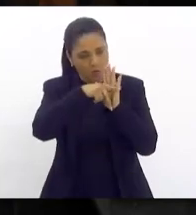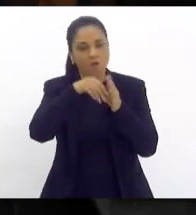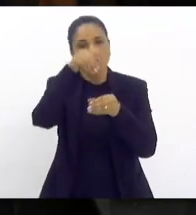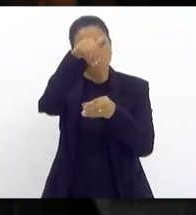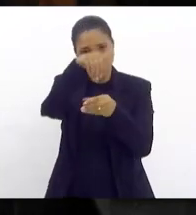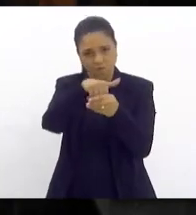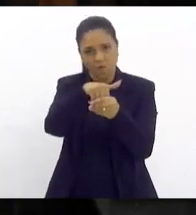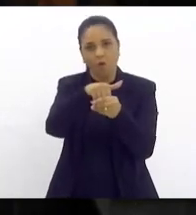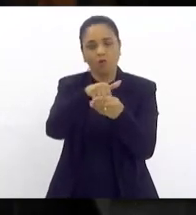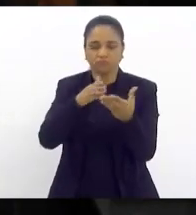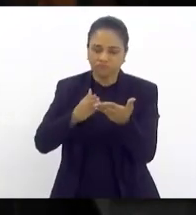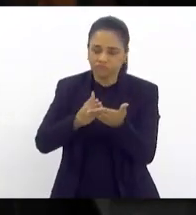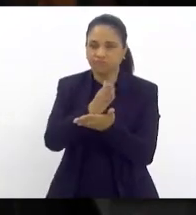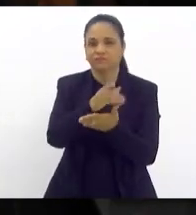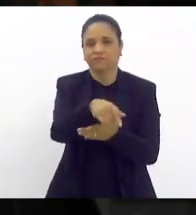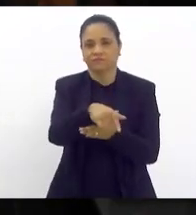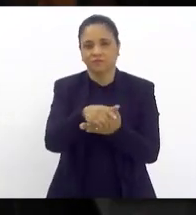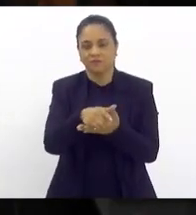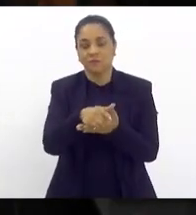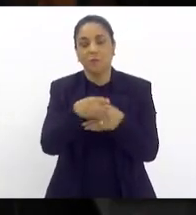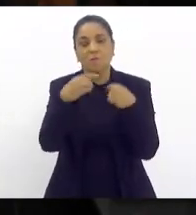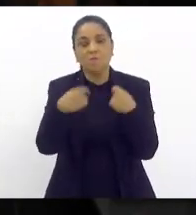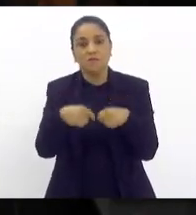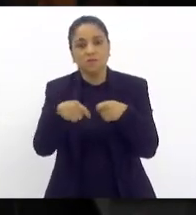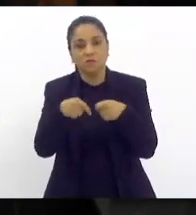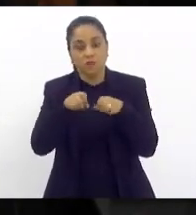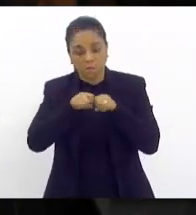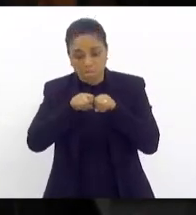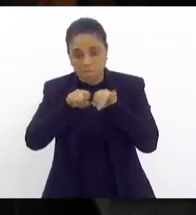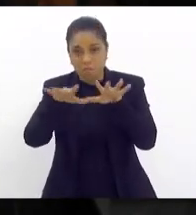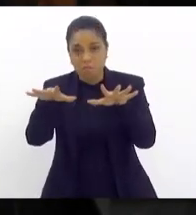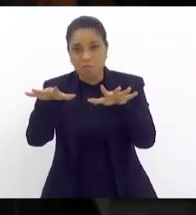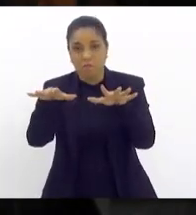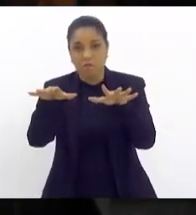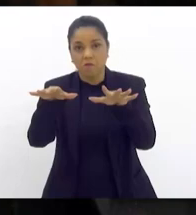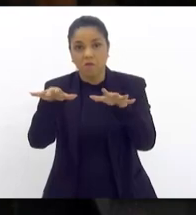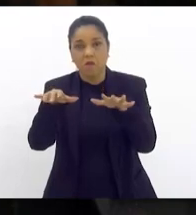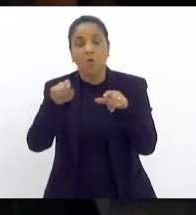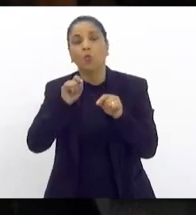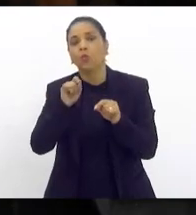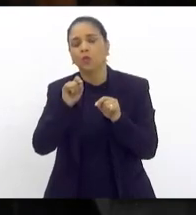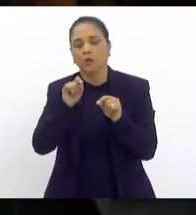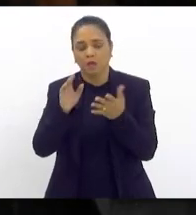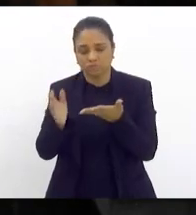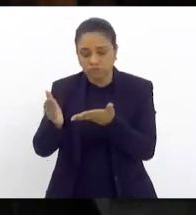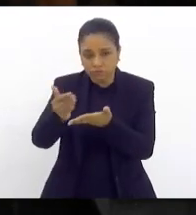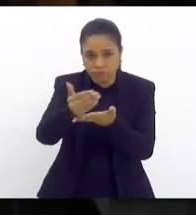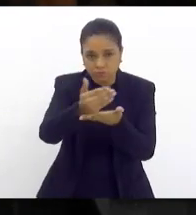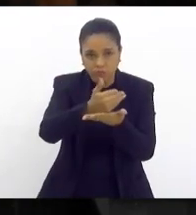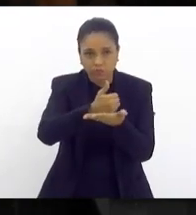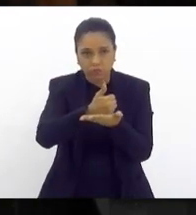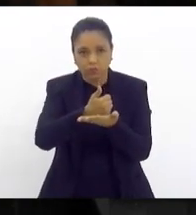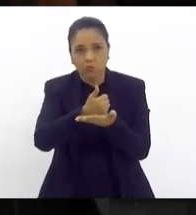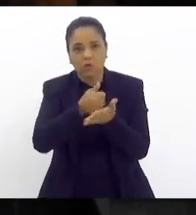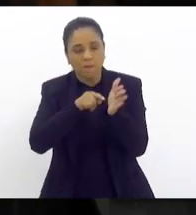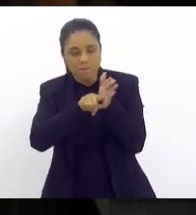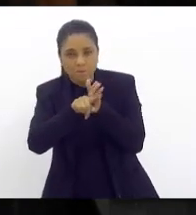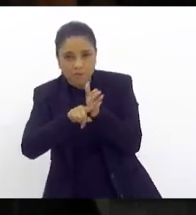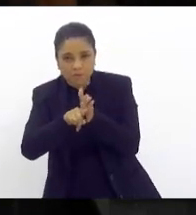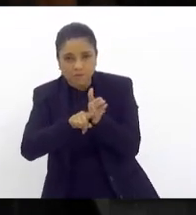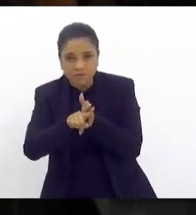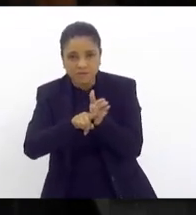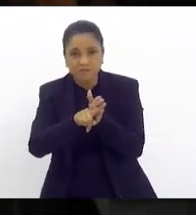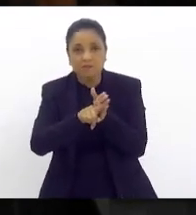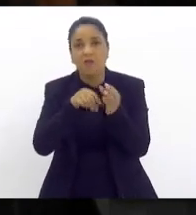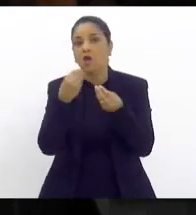favorravelmente agora isso tem que ser expandido a partir desse índice o que fazer como criar mecanismos